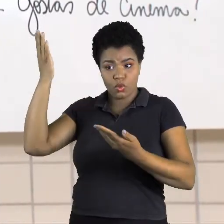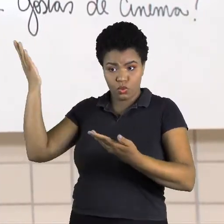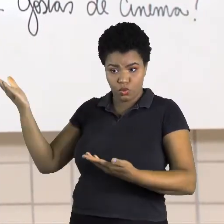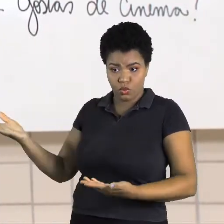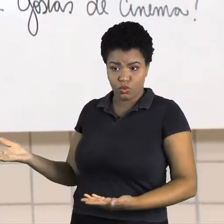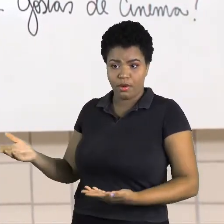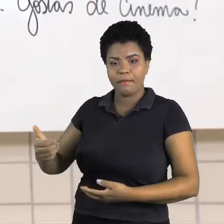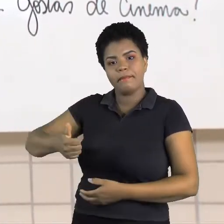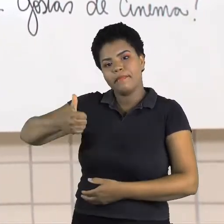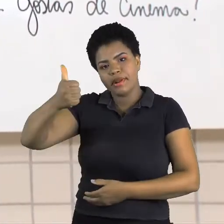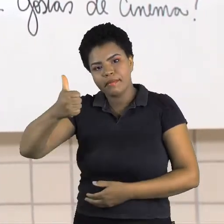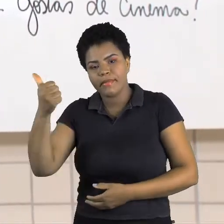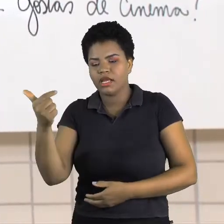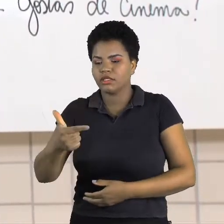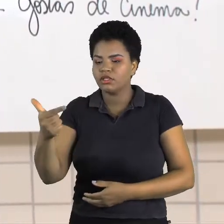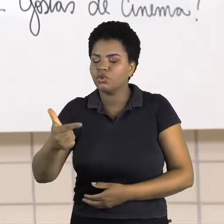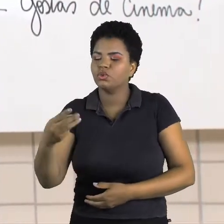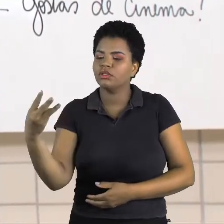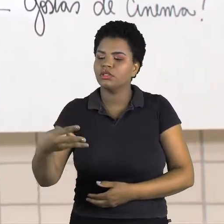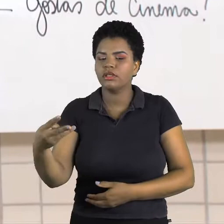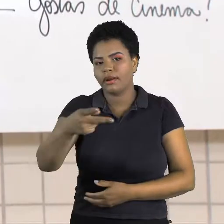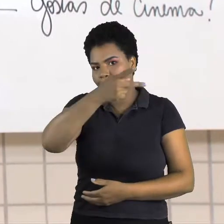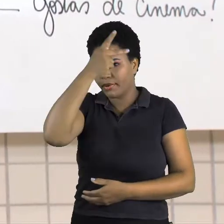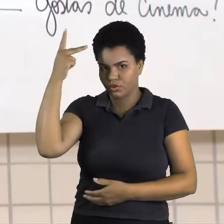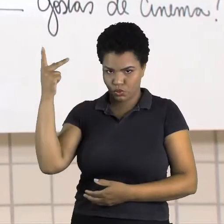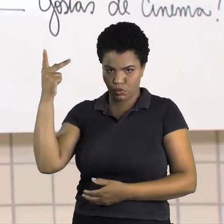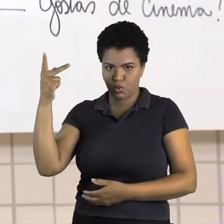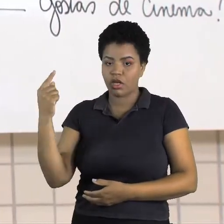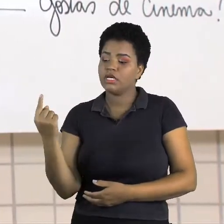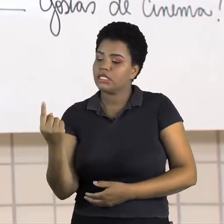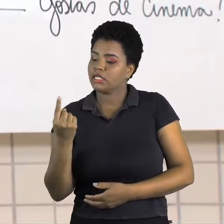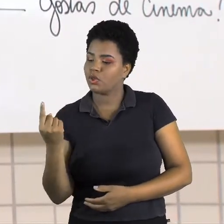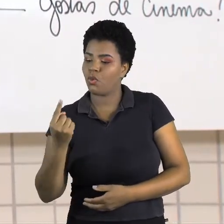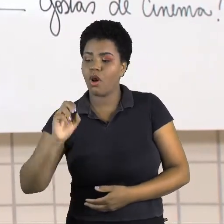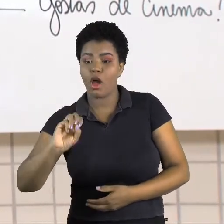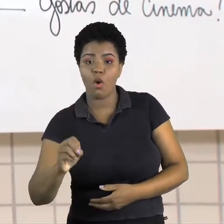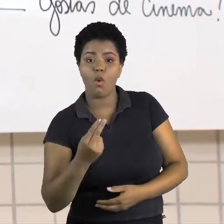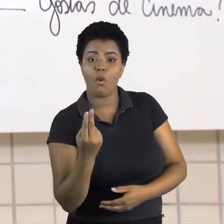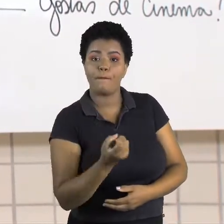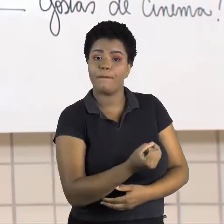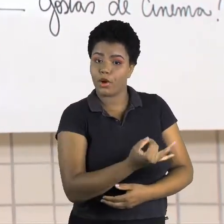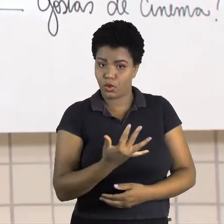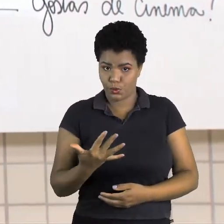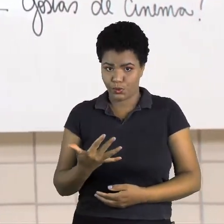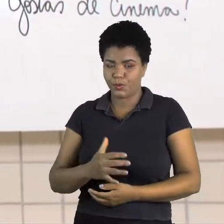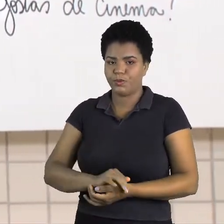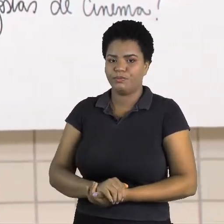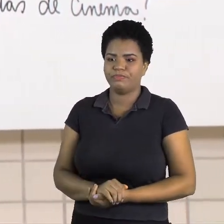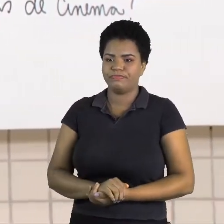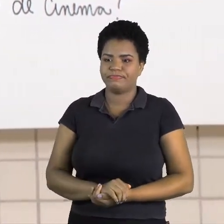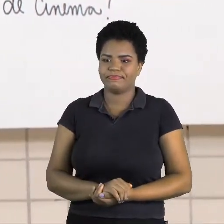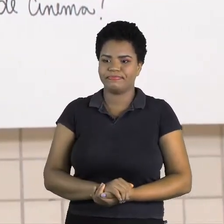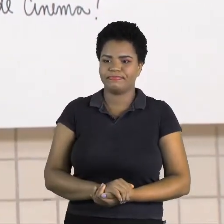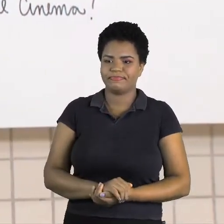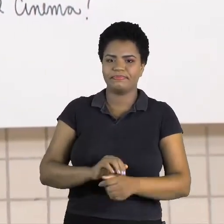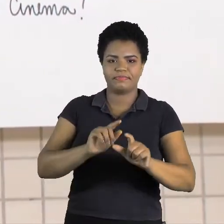Primeira pessoa, segunda pessoa ou terceira pessoa, do singular ou do plural. Letra